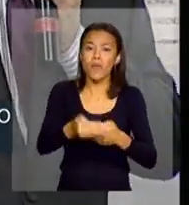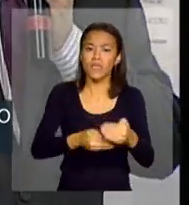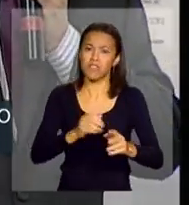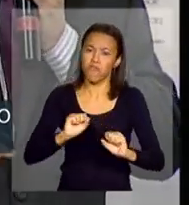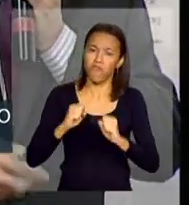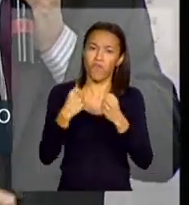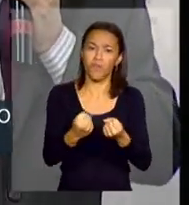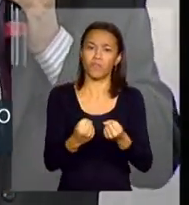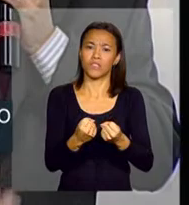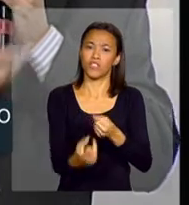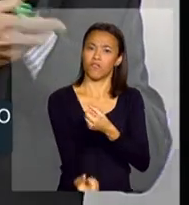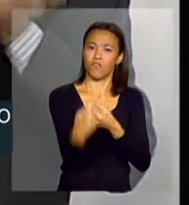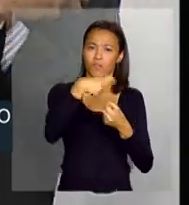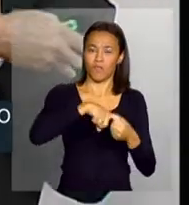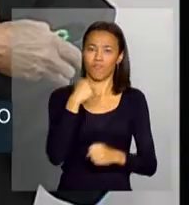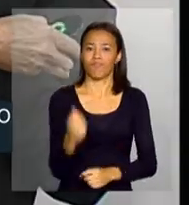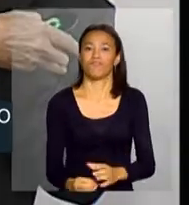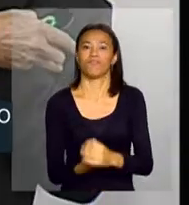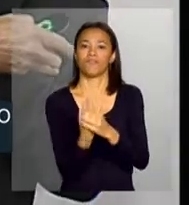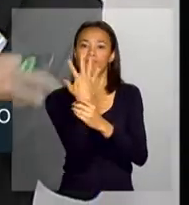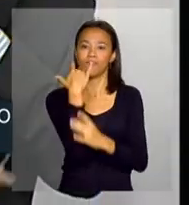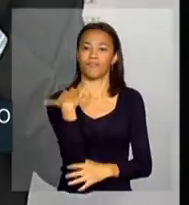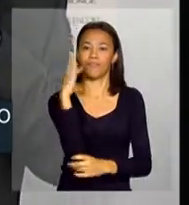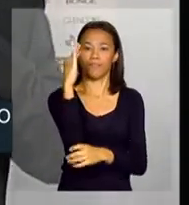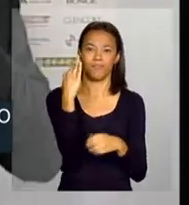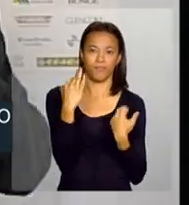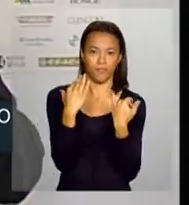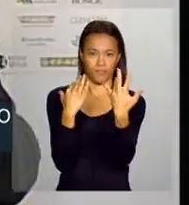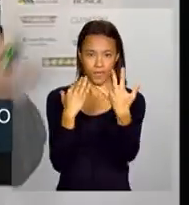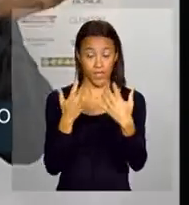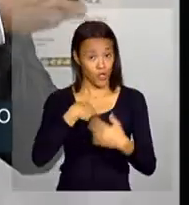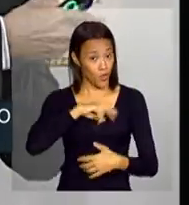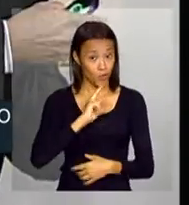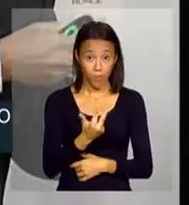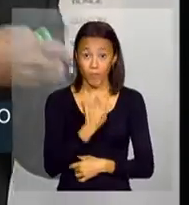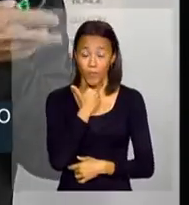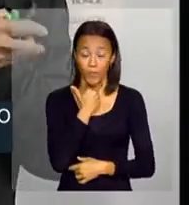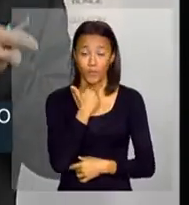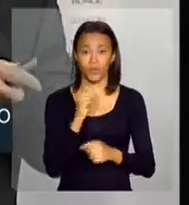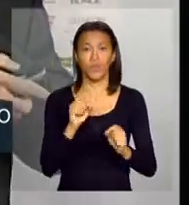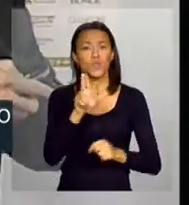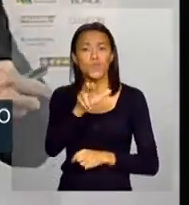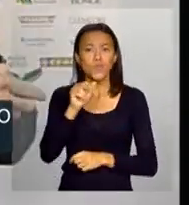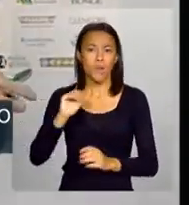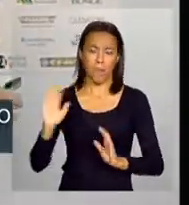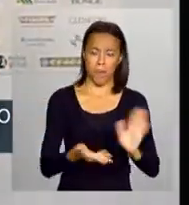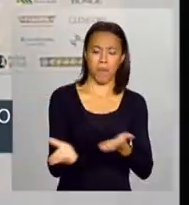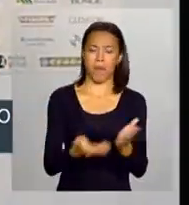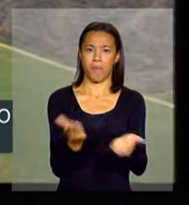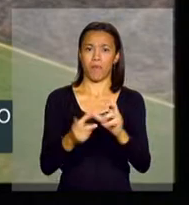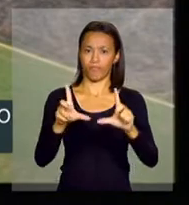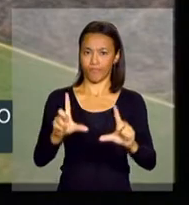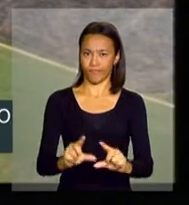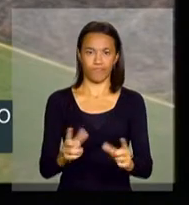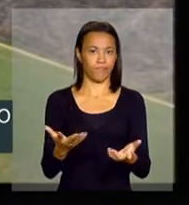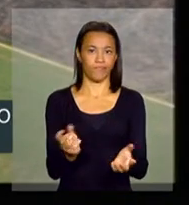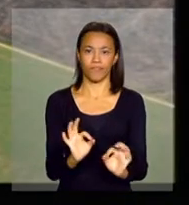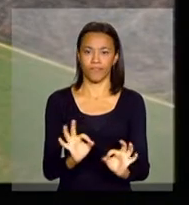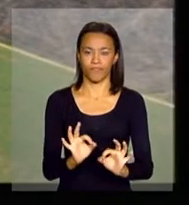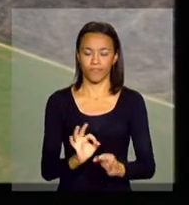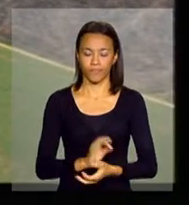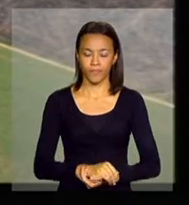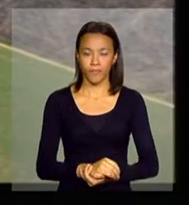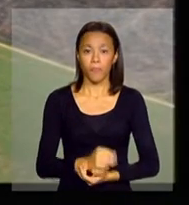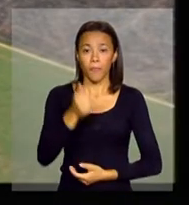forte de sarvanização e vira irreversível. Tá? Então, a gente não pode deixar nunca o desmatamento chegar nesse número.